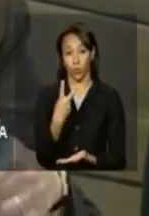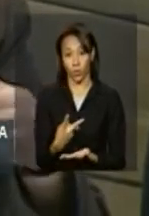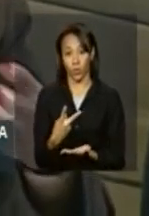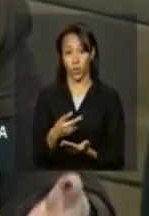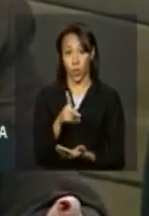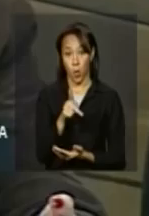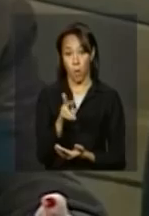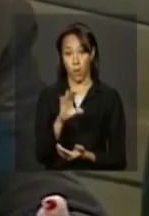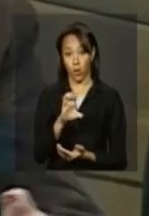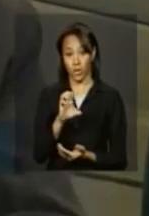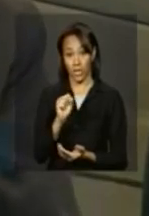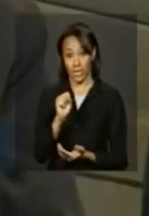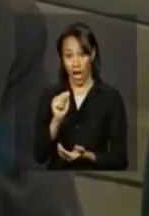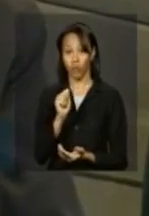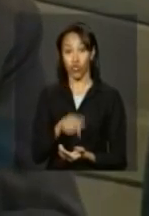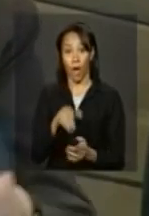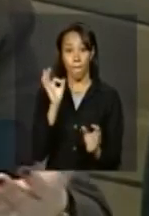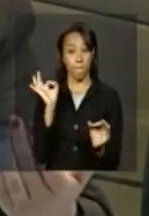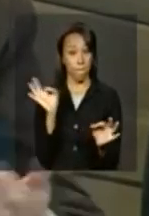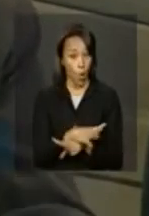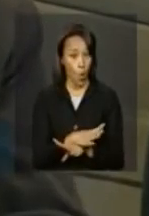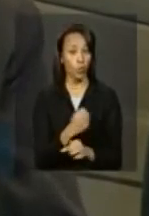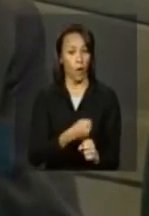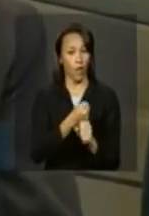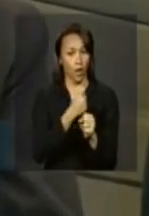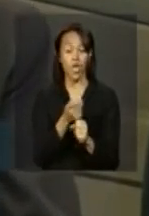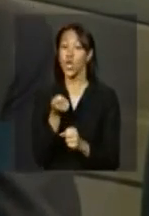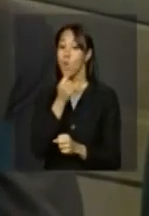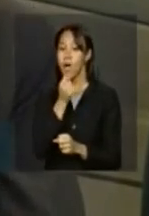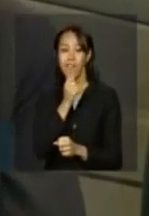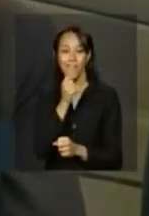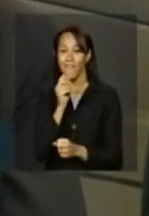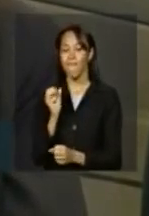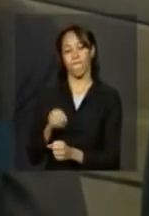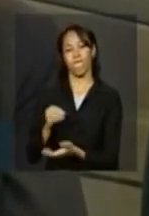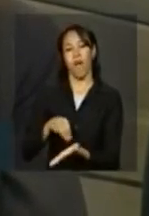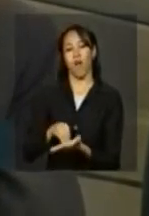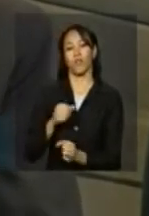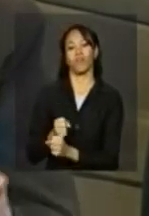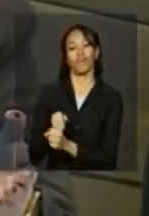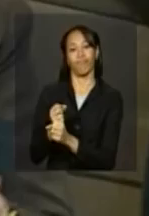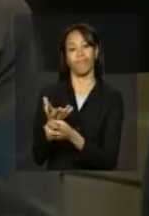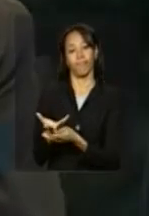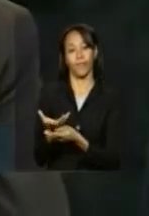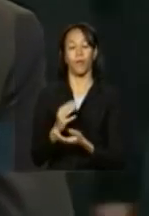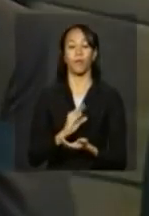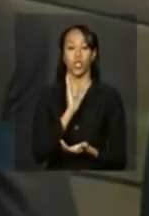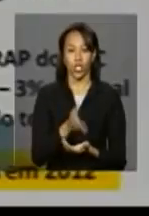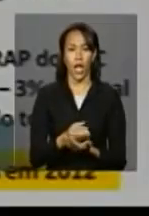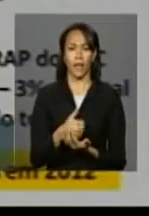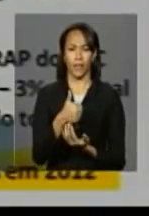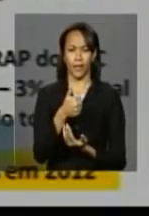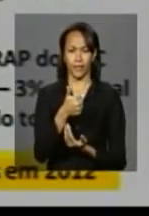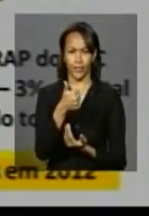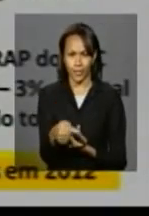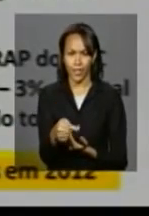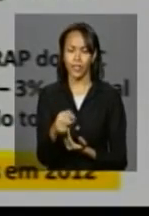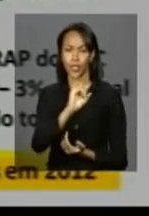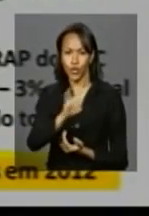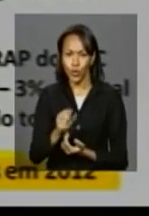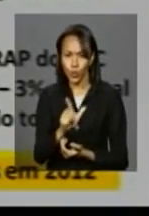processado, quando a obra já foi realizada, e o não processado, quando a obra ainda não foi realizada. Então, até 17 de julho,